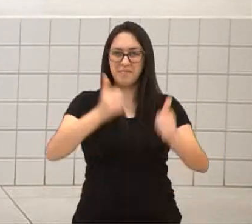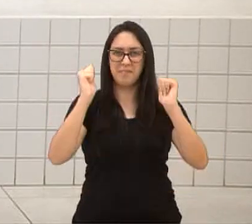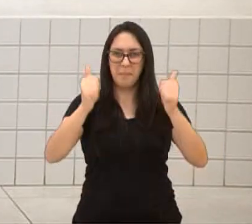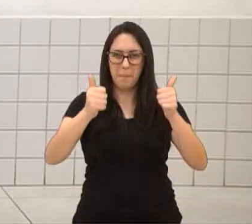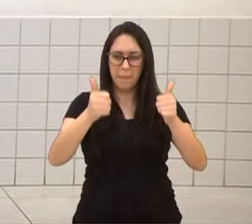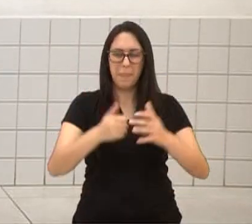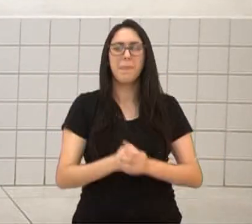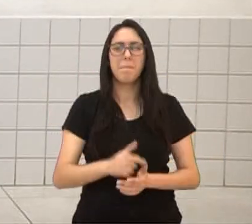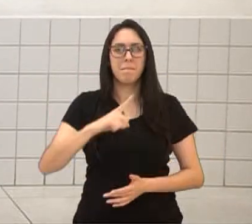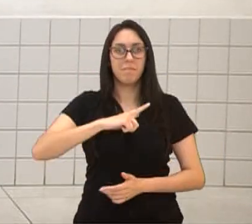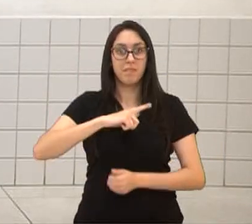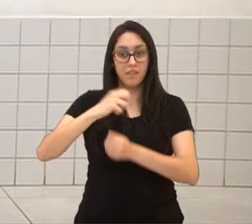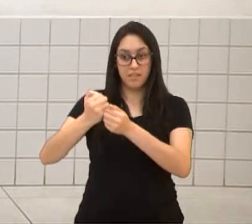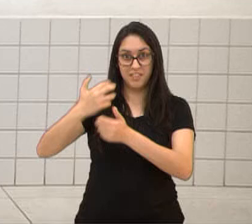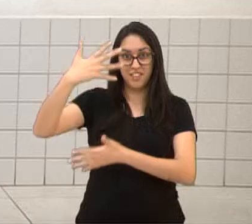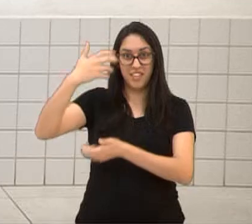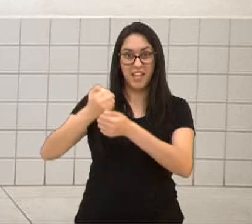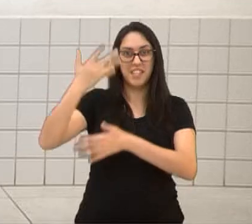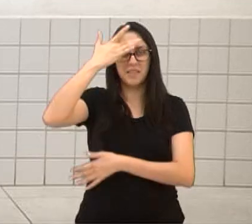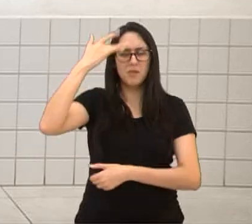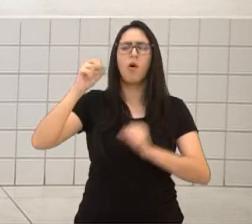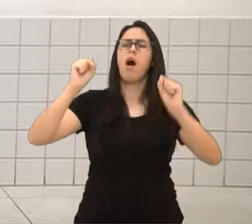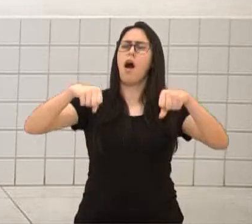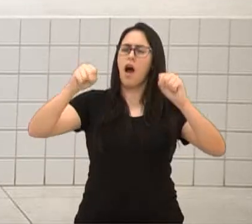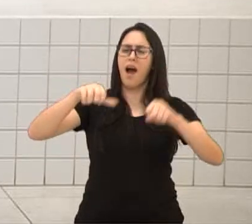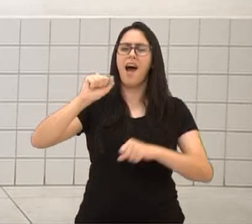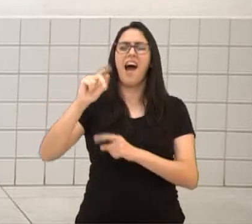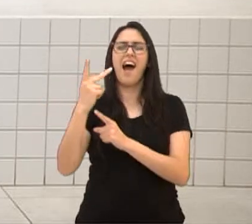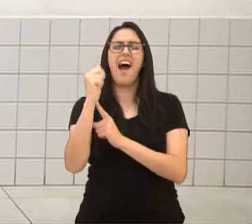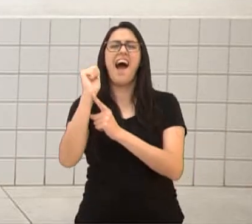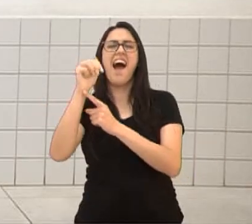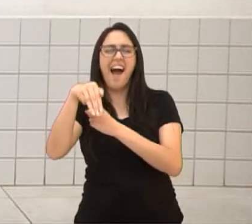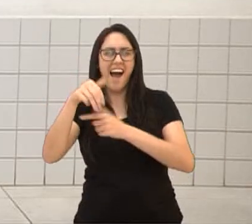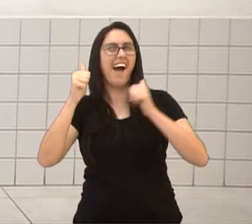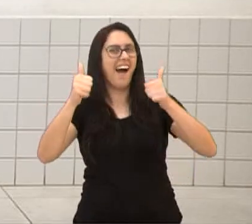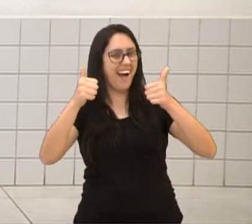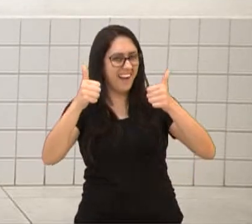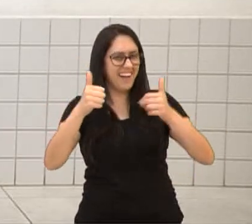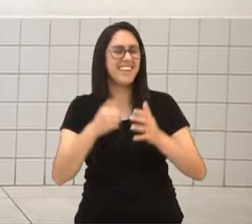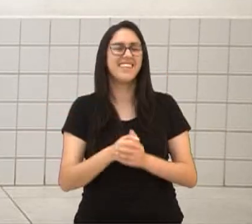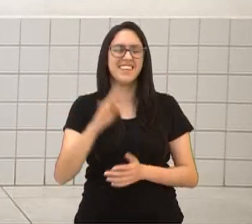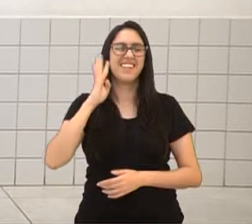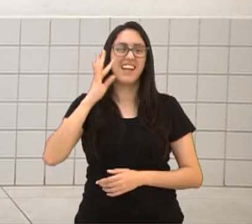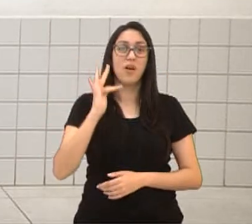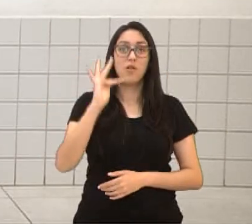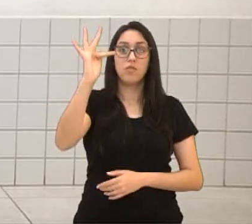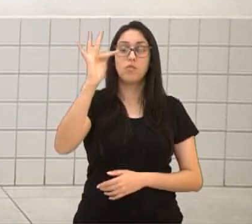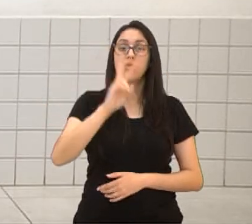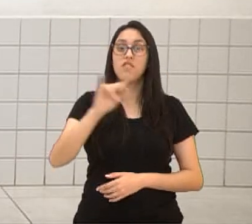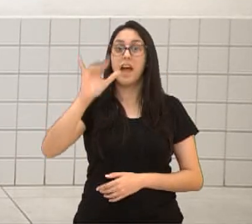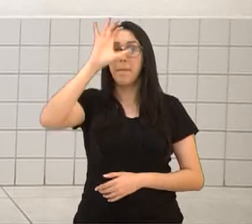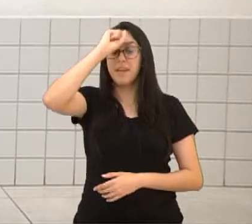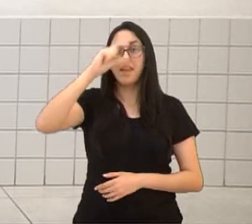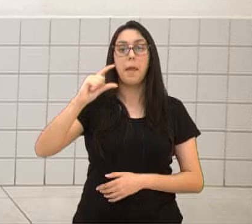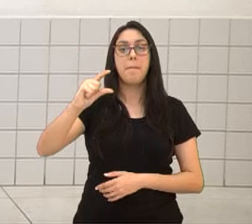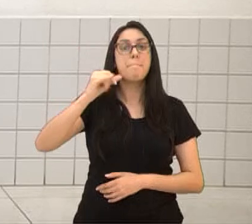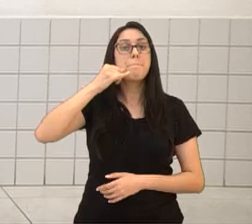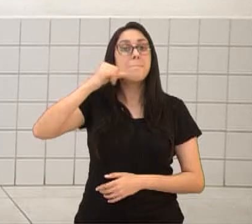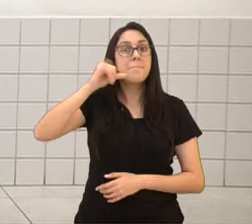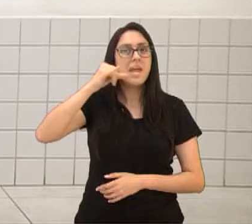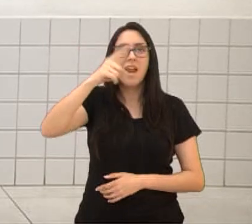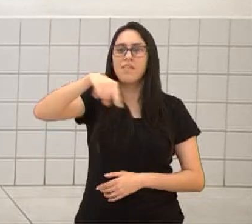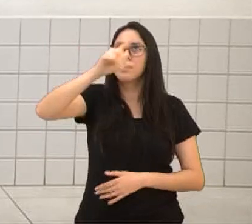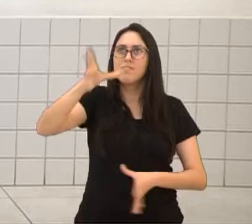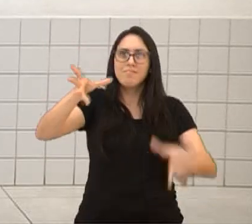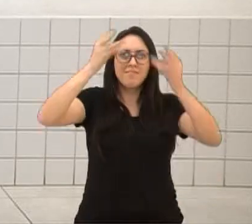é? O chat tá só aqui, ó. Certeza que quando a gente começar o conteúdo sobre pilha, vocês vão estar com essa música na cabeça e